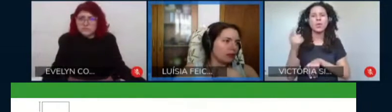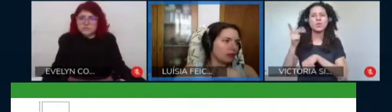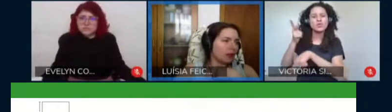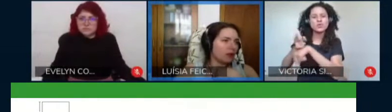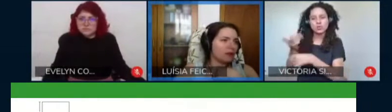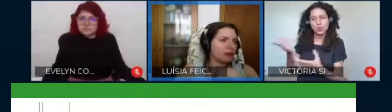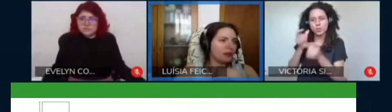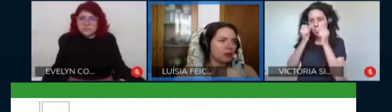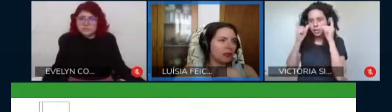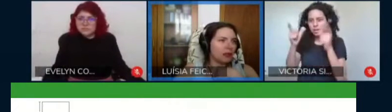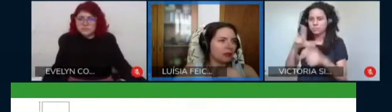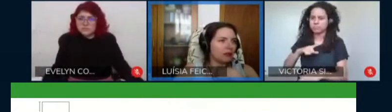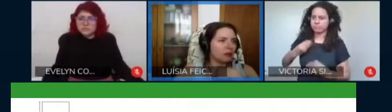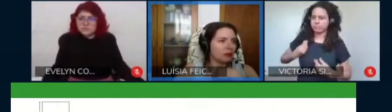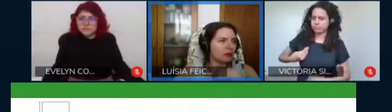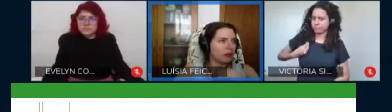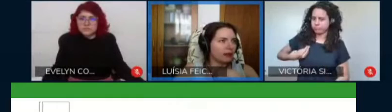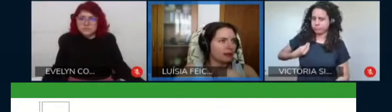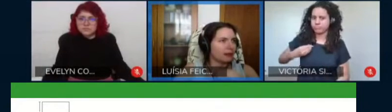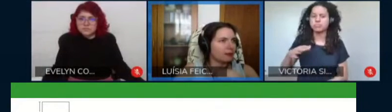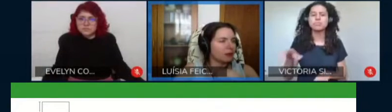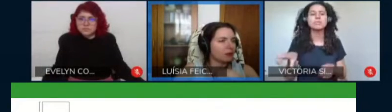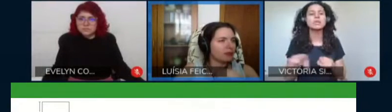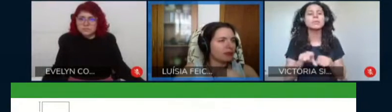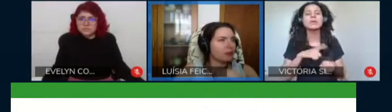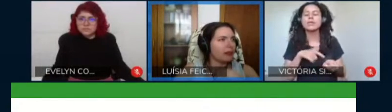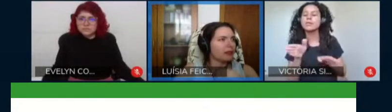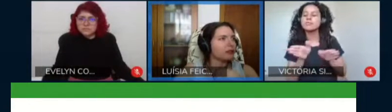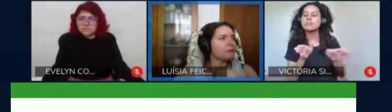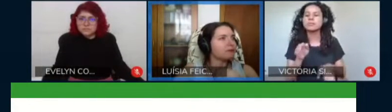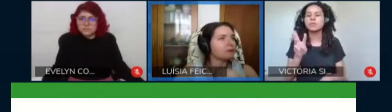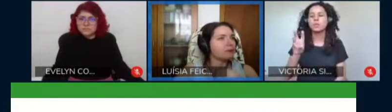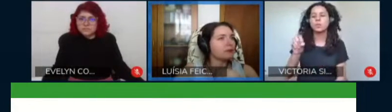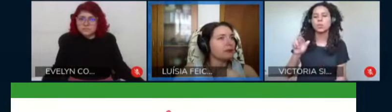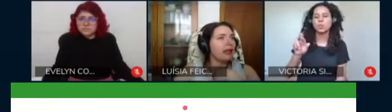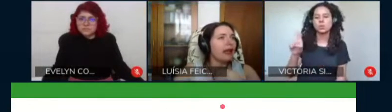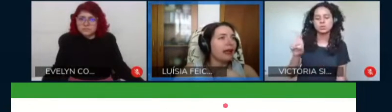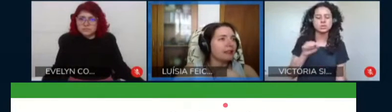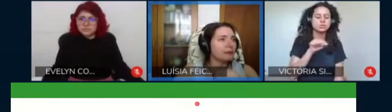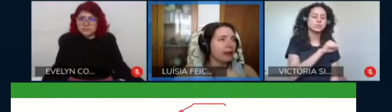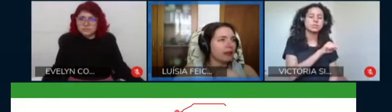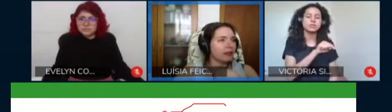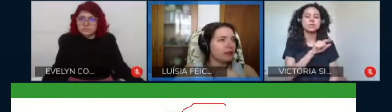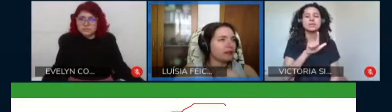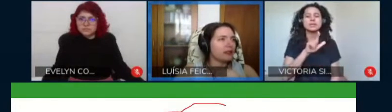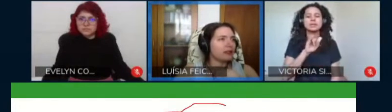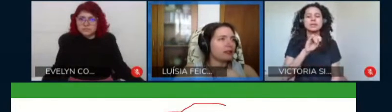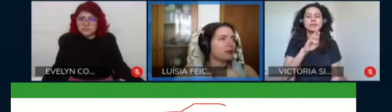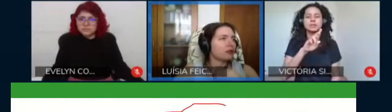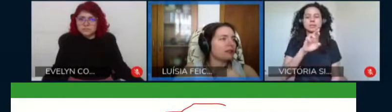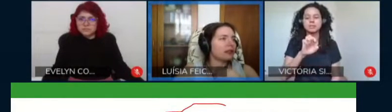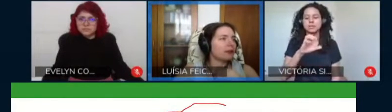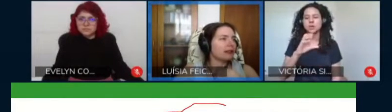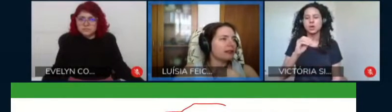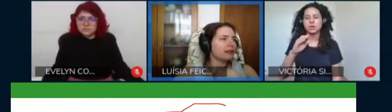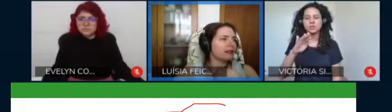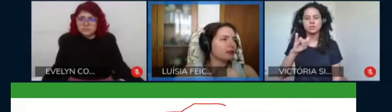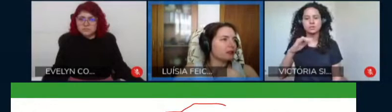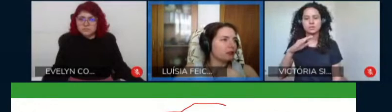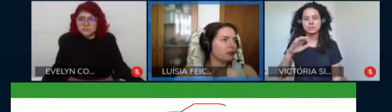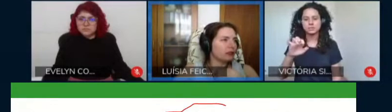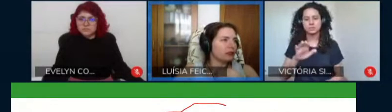no LibreOffice, né? Como é que é onde se faz a configuração da página. As margens, que são